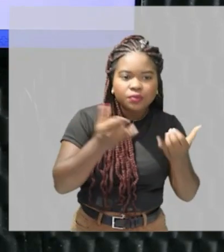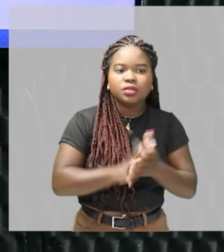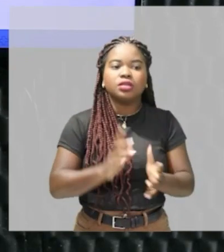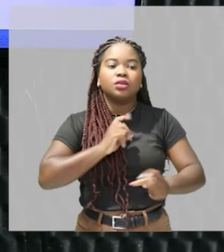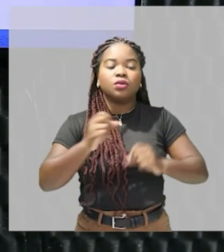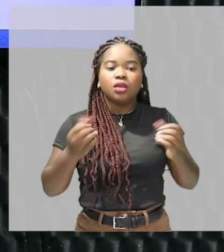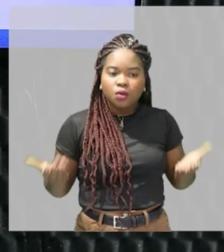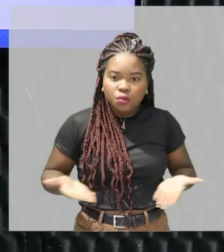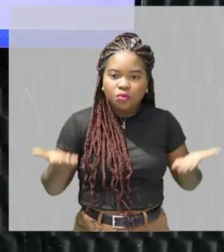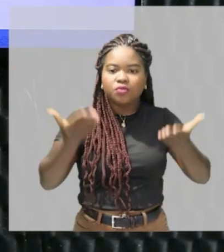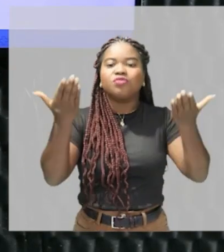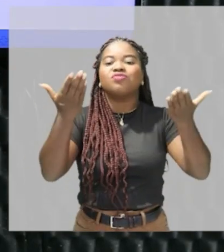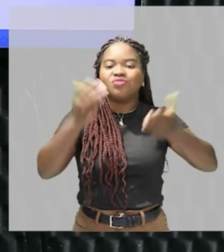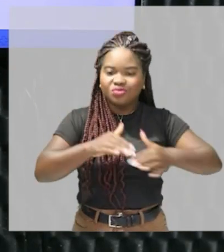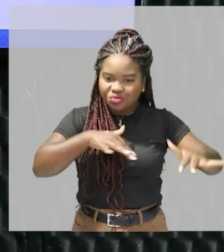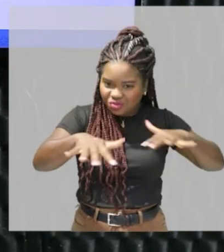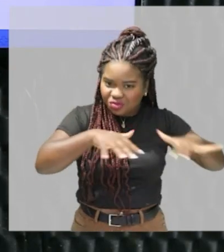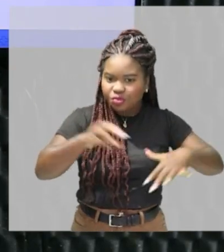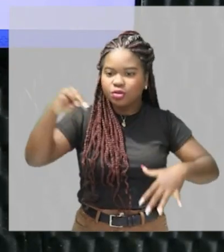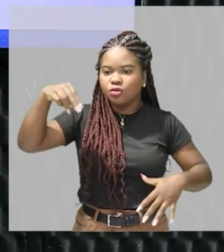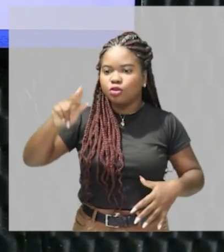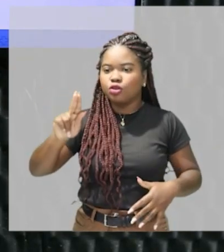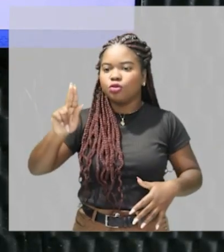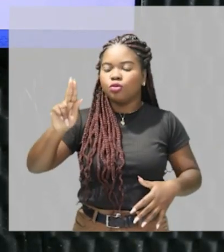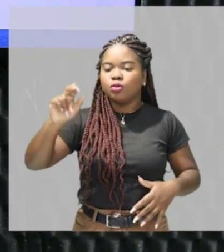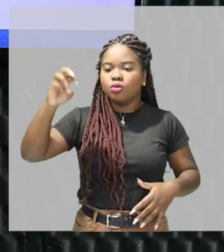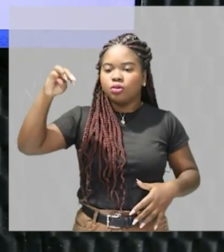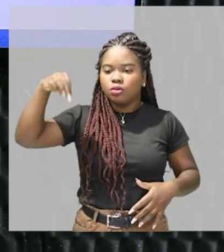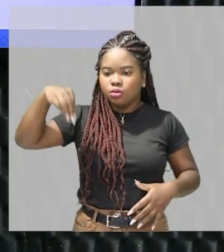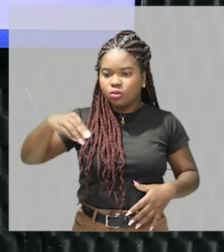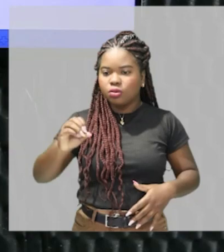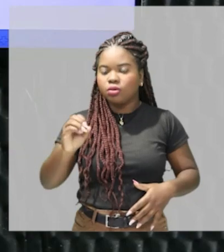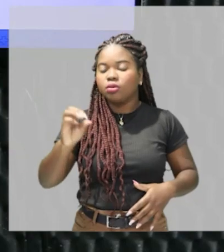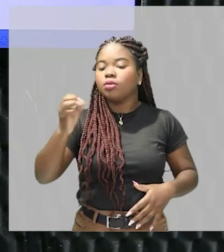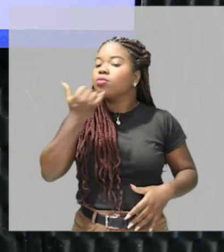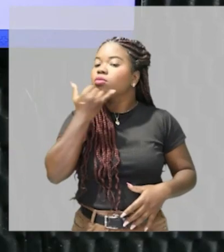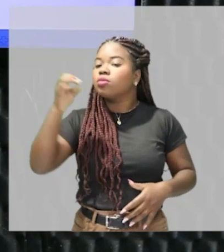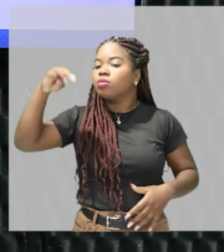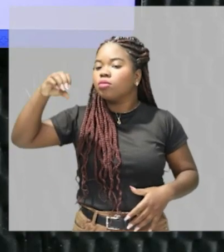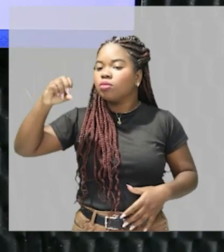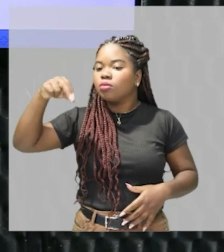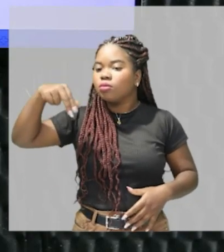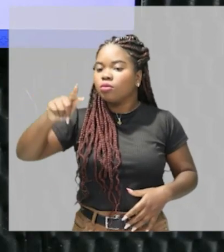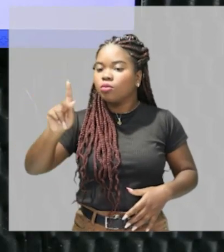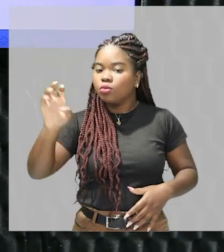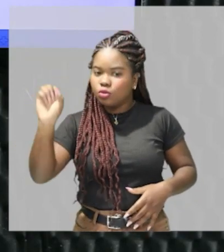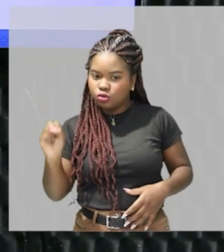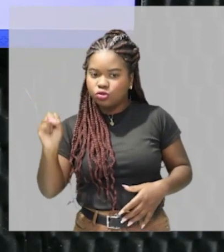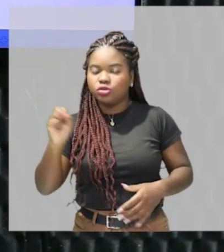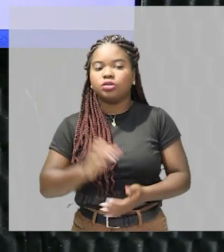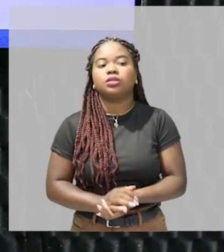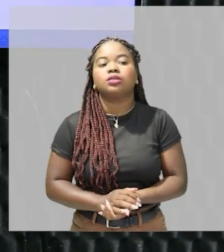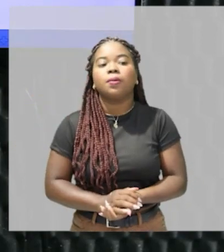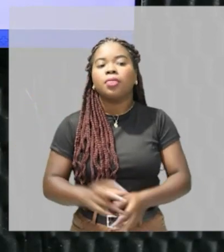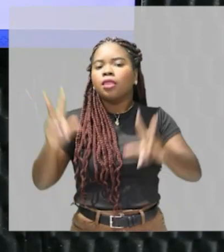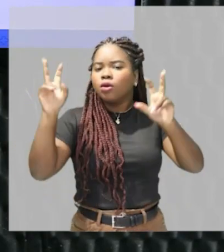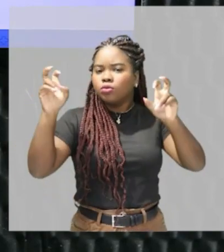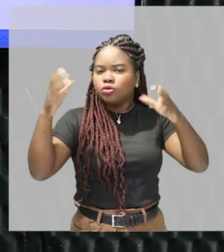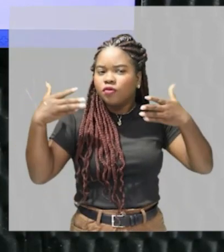fizeram na internet, na rede. O título está chamando atenção para quê?